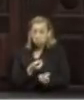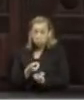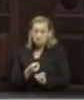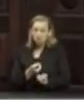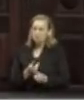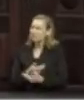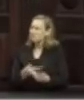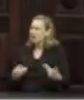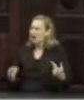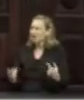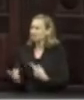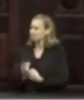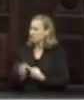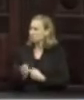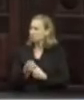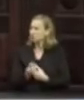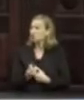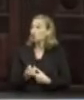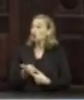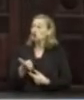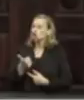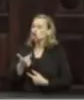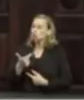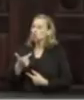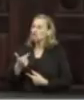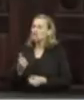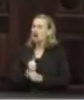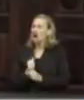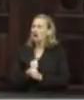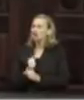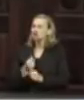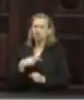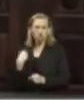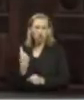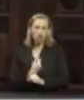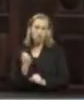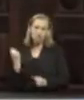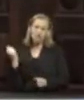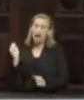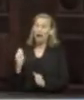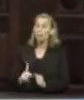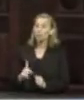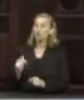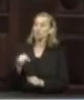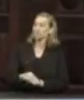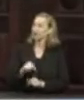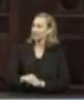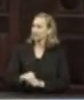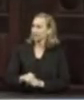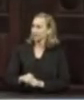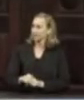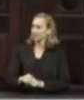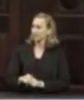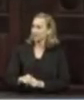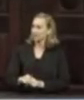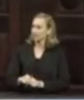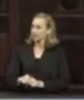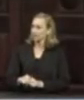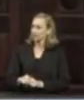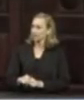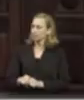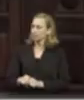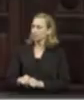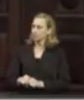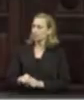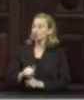os empréstimos nesses últimos 12 anos que nós aprovamos aqui sem saber qual era a instituição financeira, sem saber qual era a política de